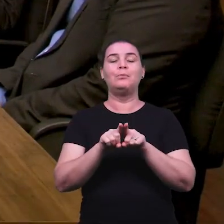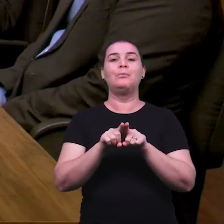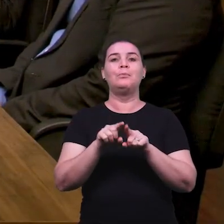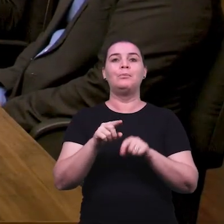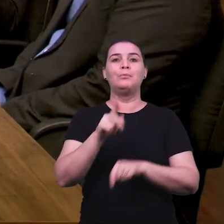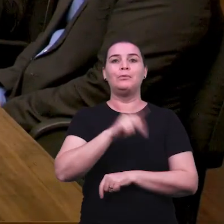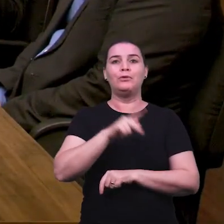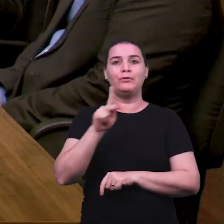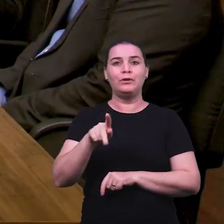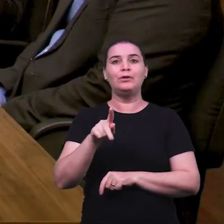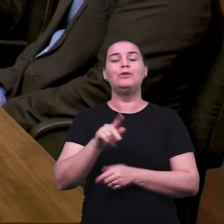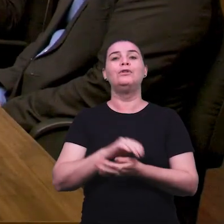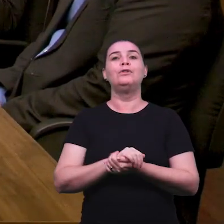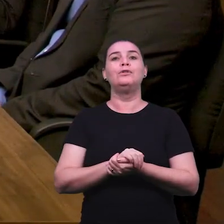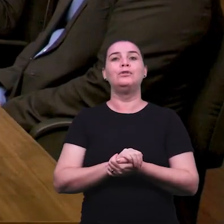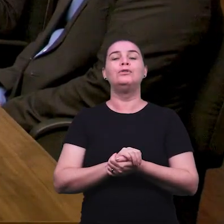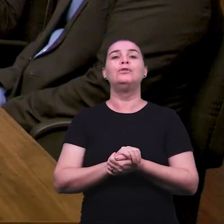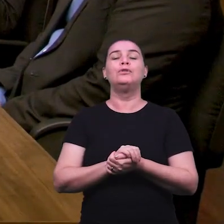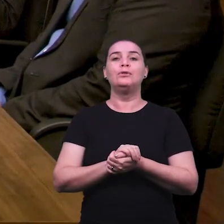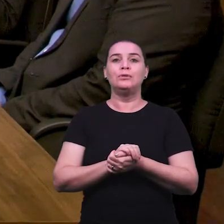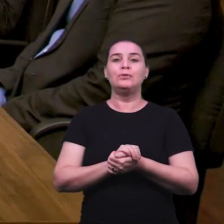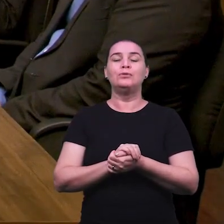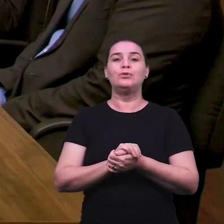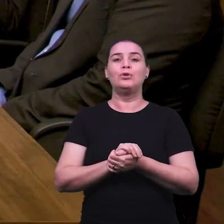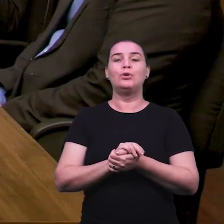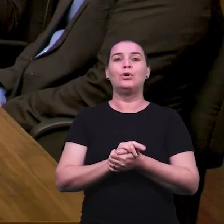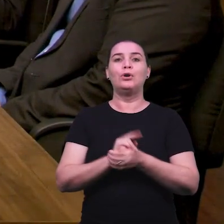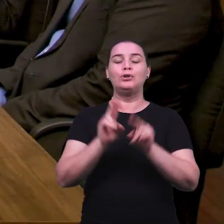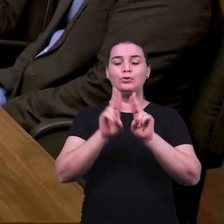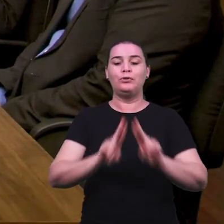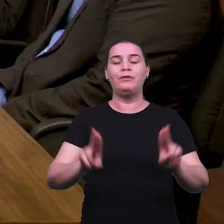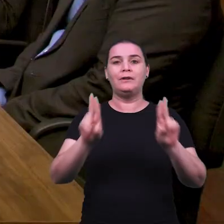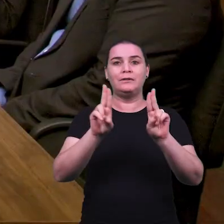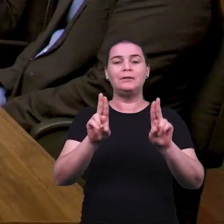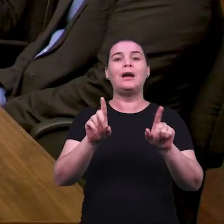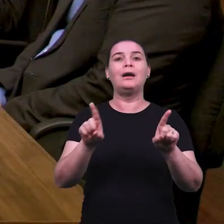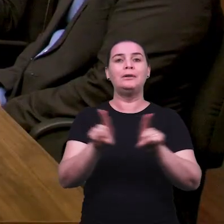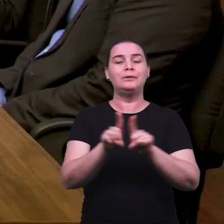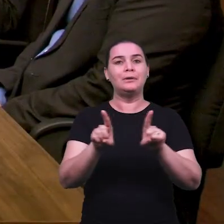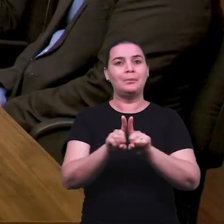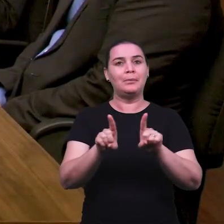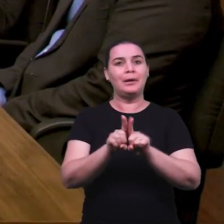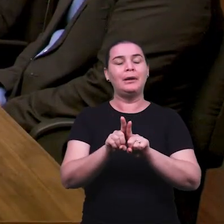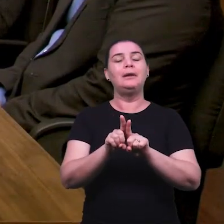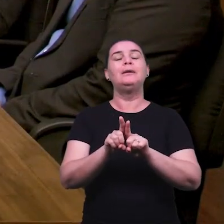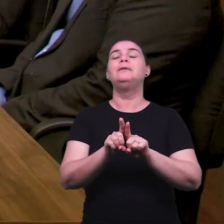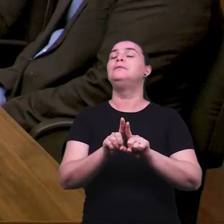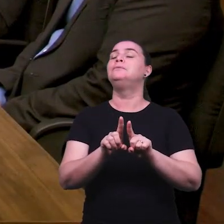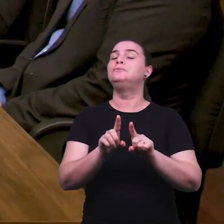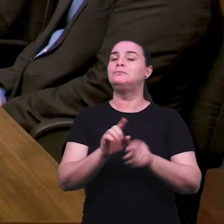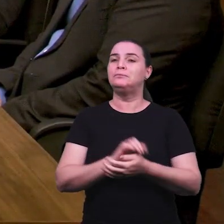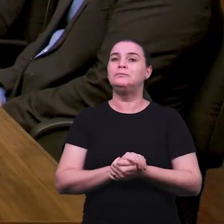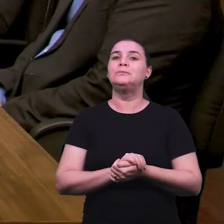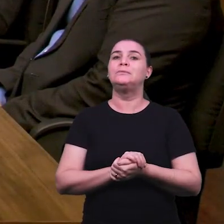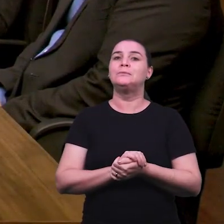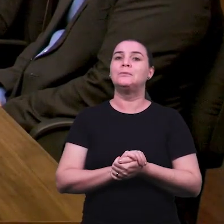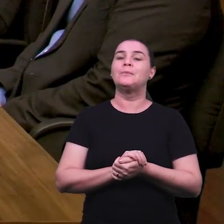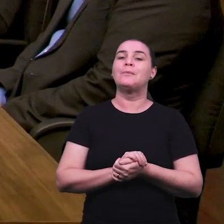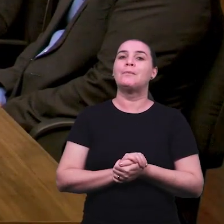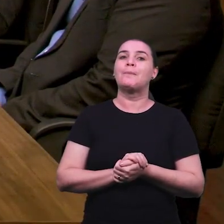universitário, oficial de justiça, e sempre está aqui conosco nas gravações dos nossos programas, assim